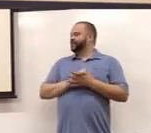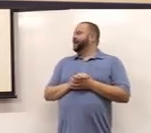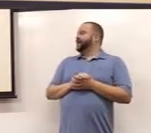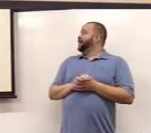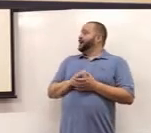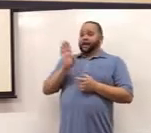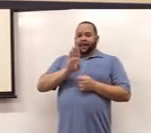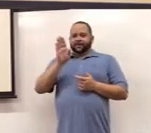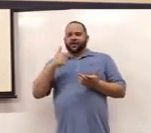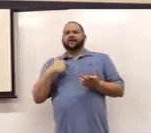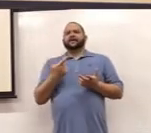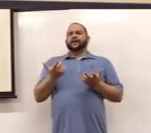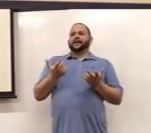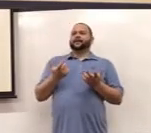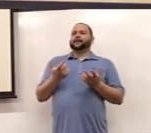novo das pessoas